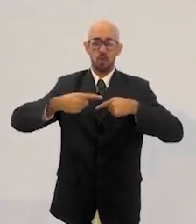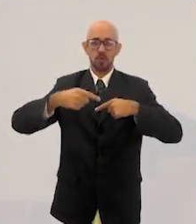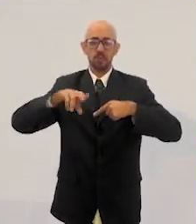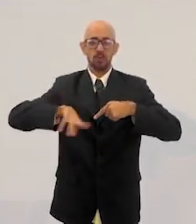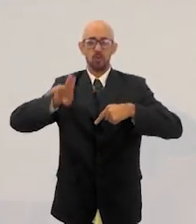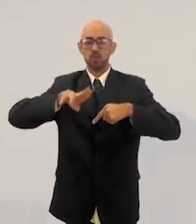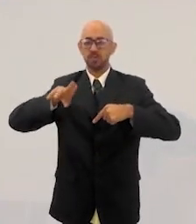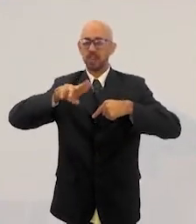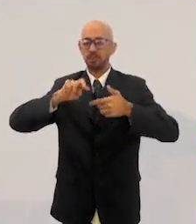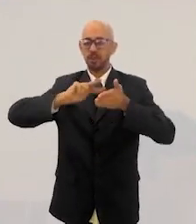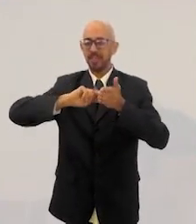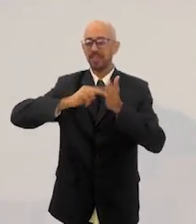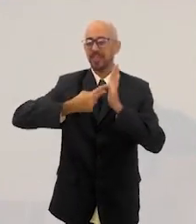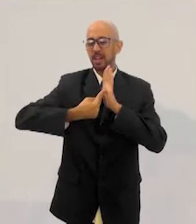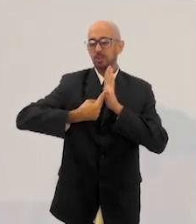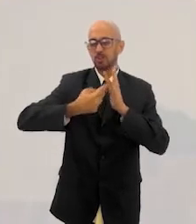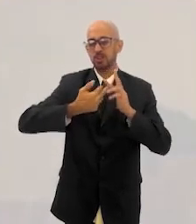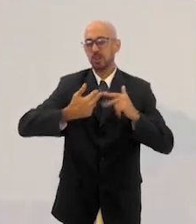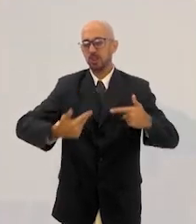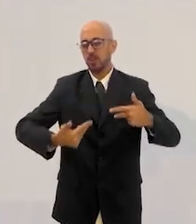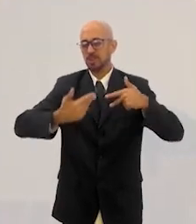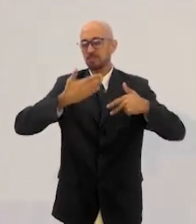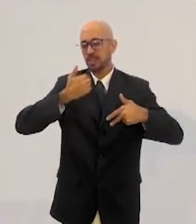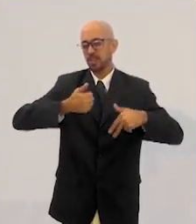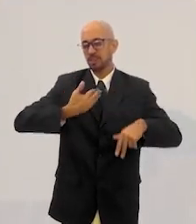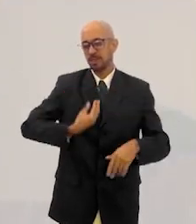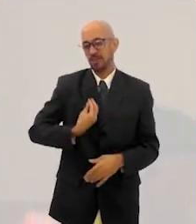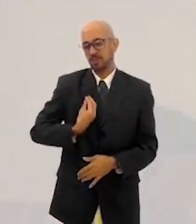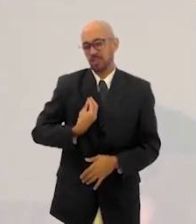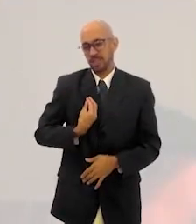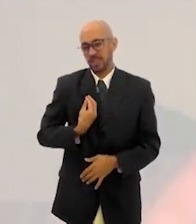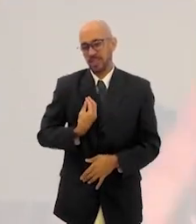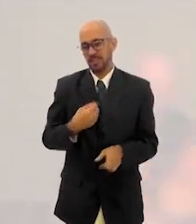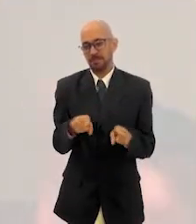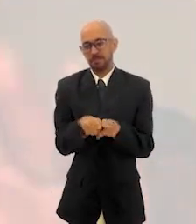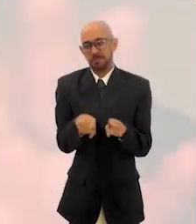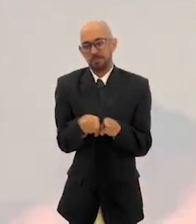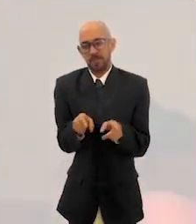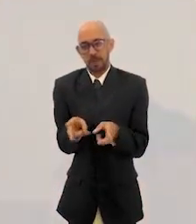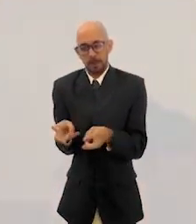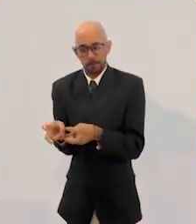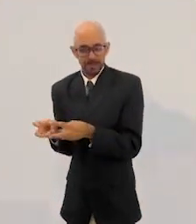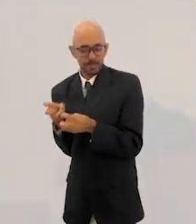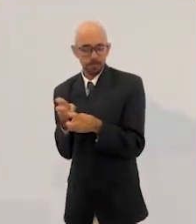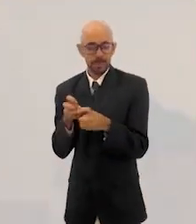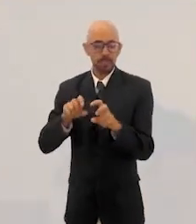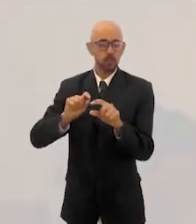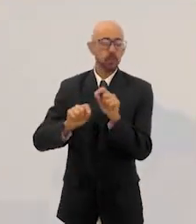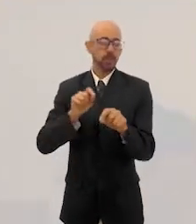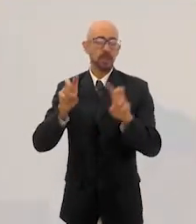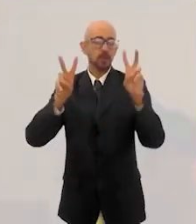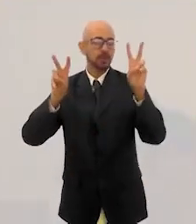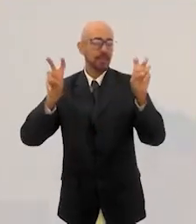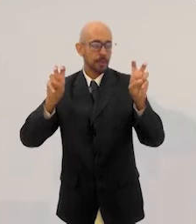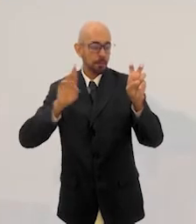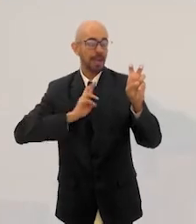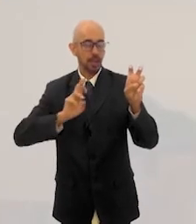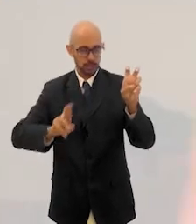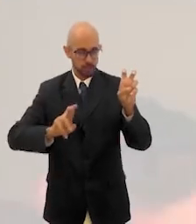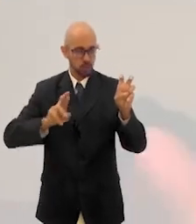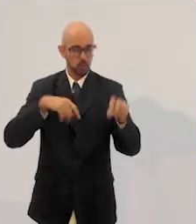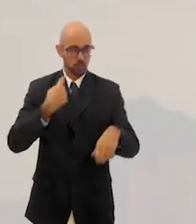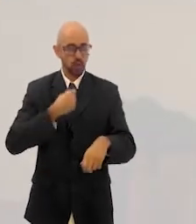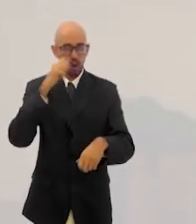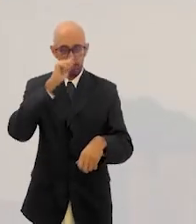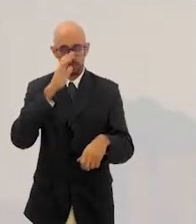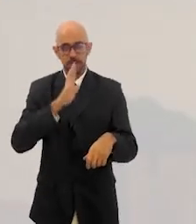isso para interpretar outras coisas na minha vida, inclusive também a minha questão da percepção do tema religião, né? Isso é um tema que nós